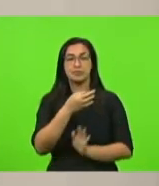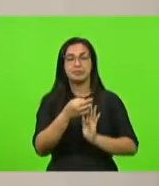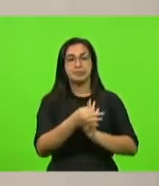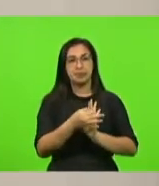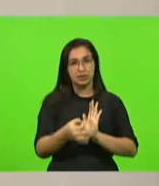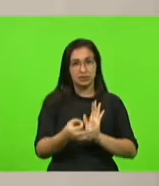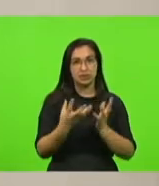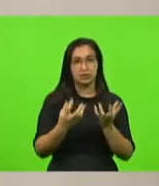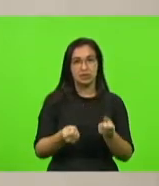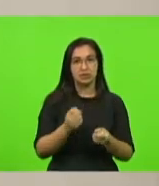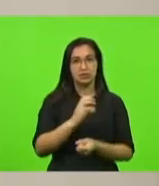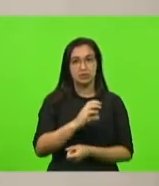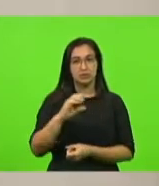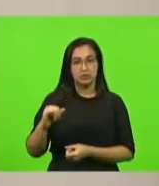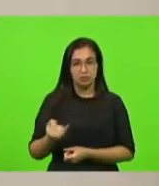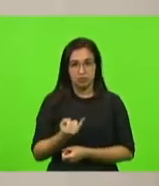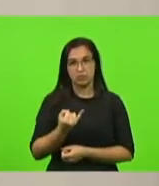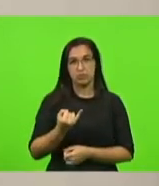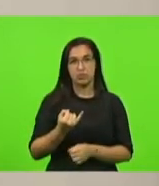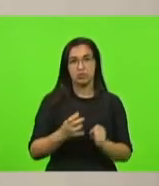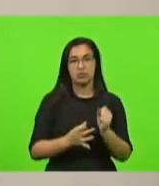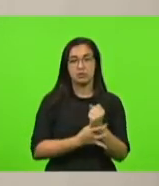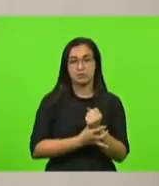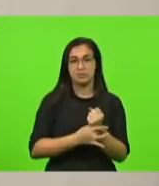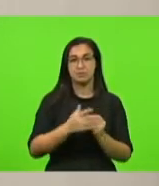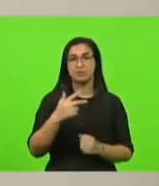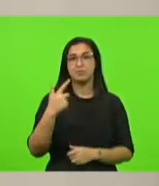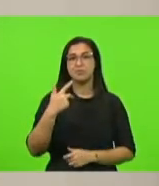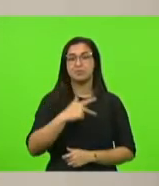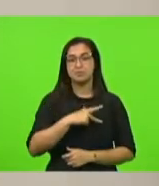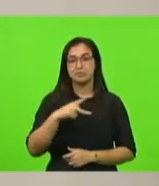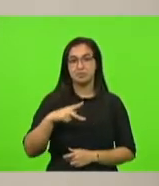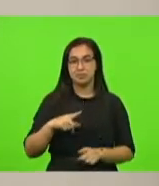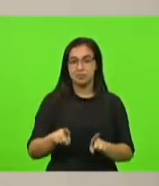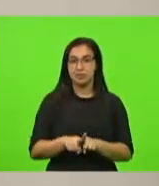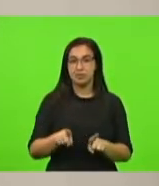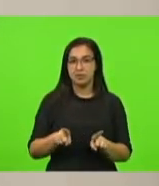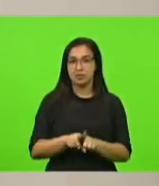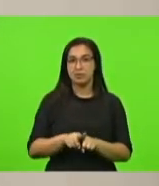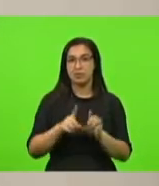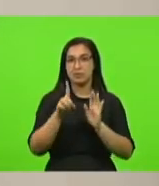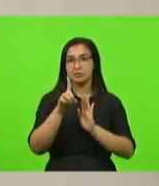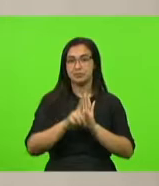Constituição e Justiça, Comissão de Segurança Pública e Comissão de Direitos Humanos. Em discussão.